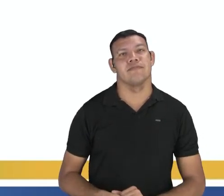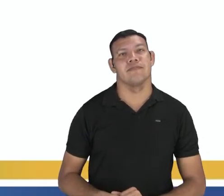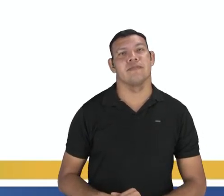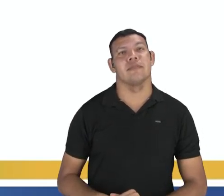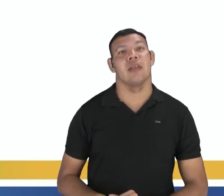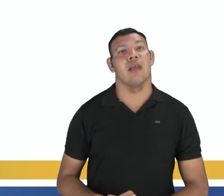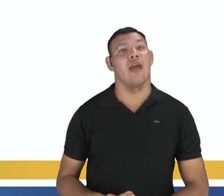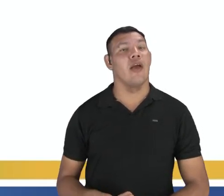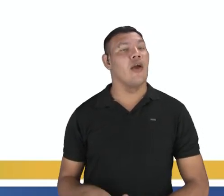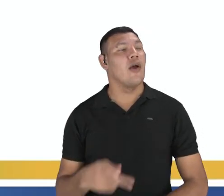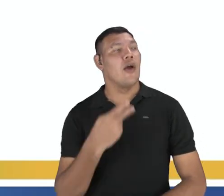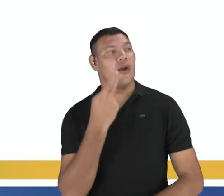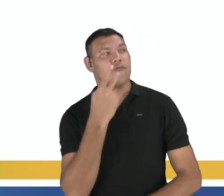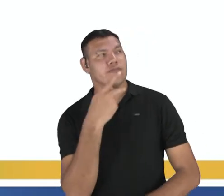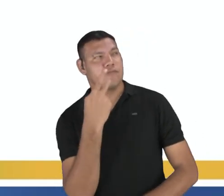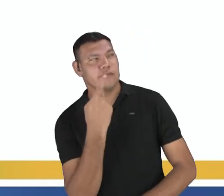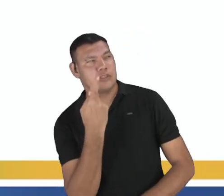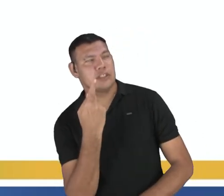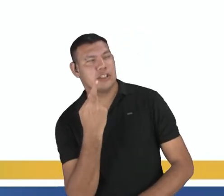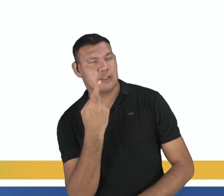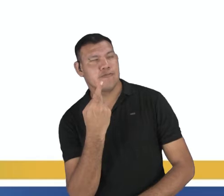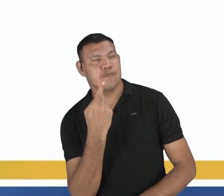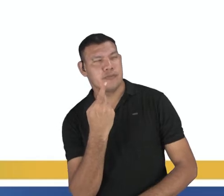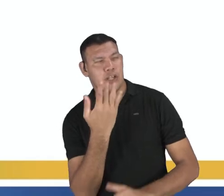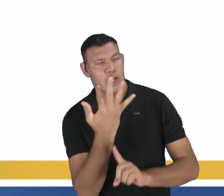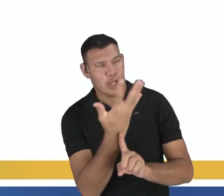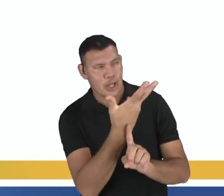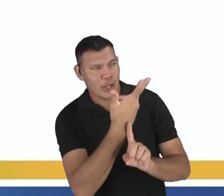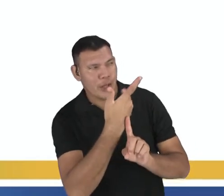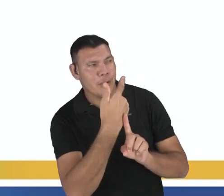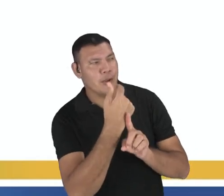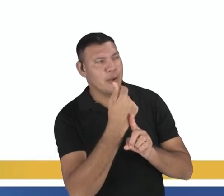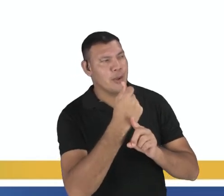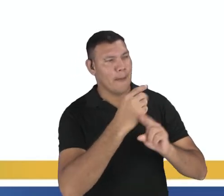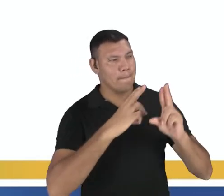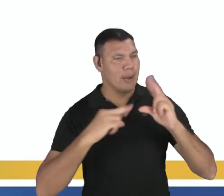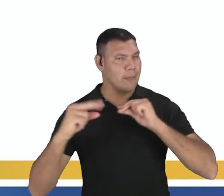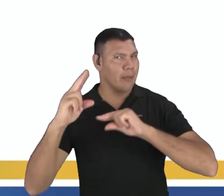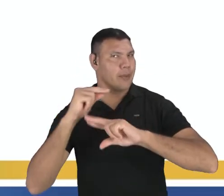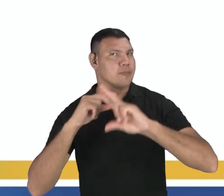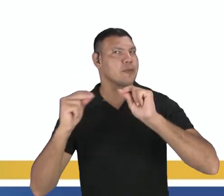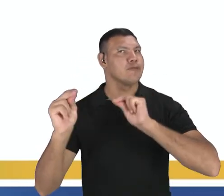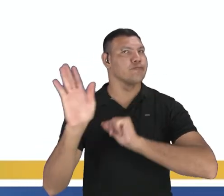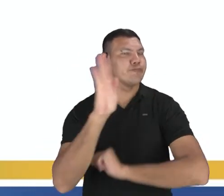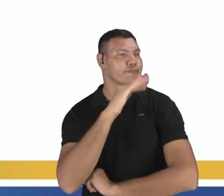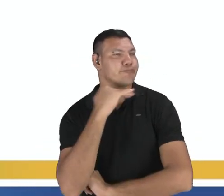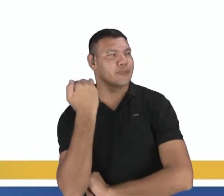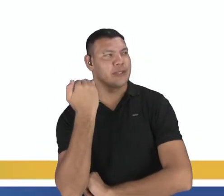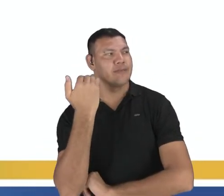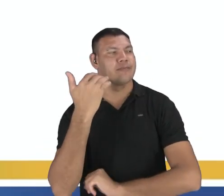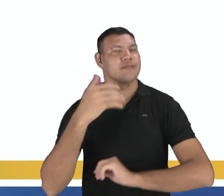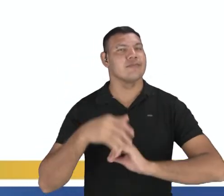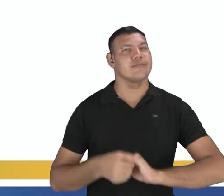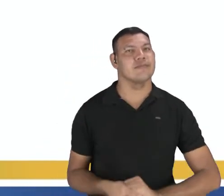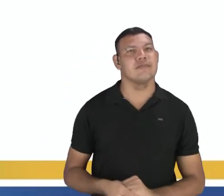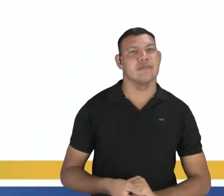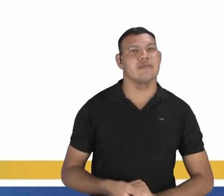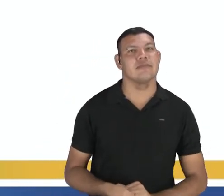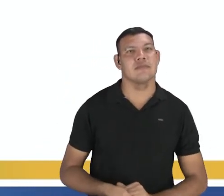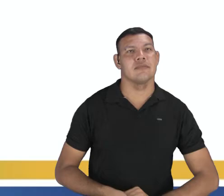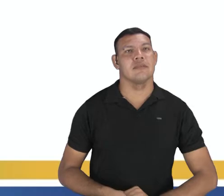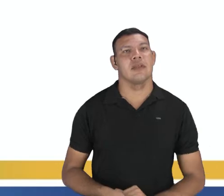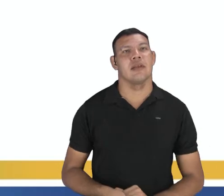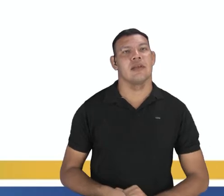da conversação está morta. Percebe? Só no aham eles conseguiram se comunicar. Só dizendo, né?